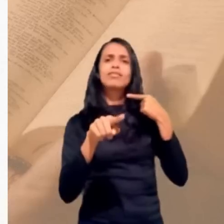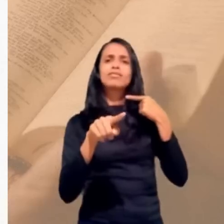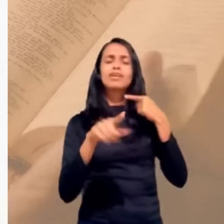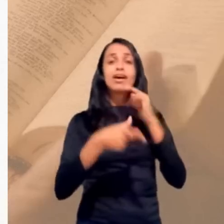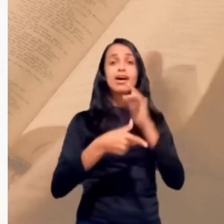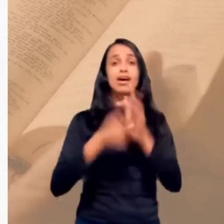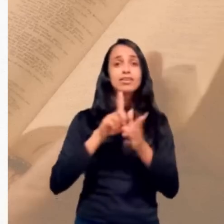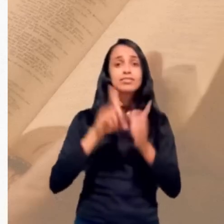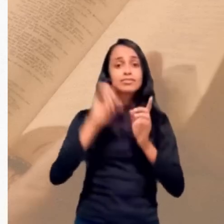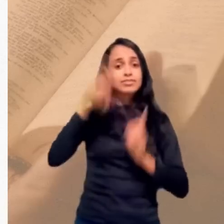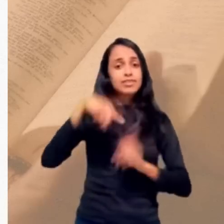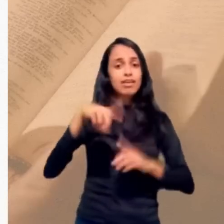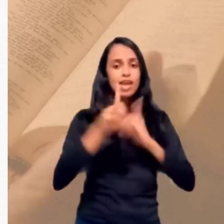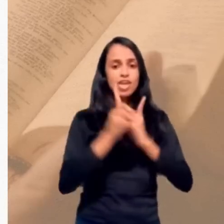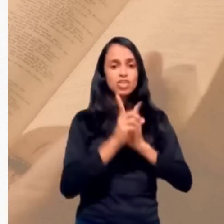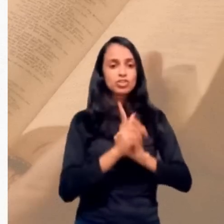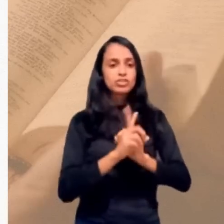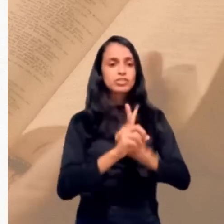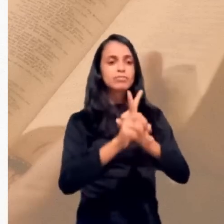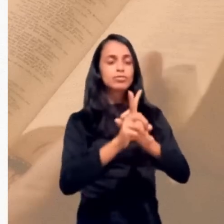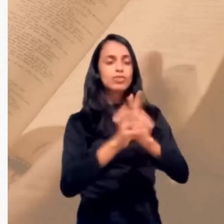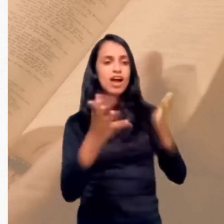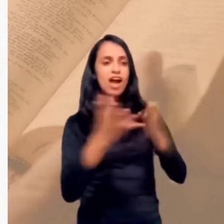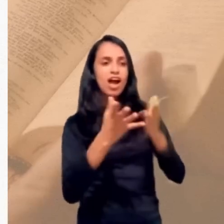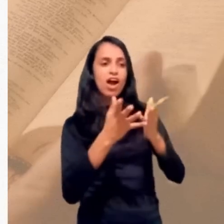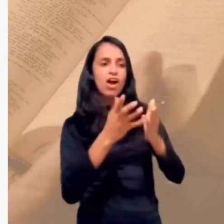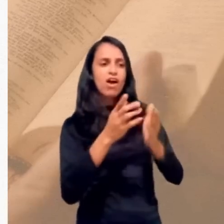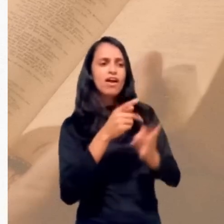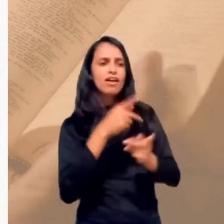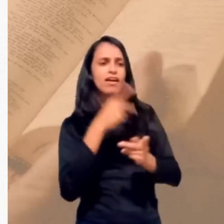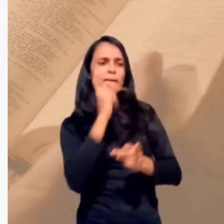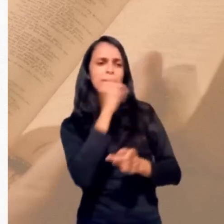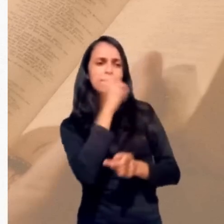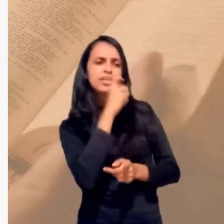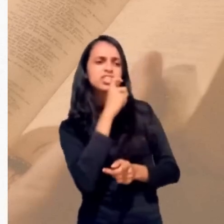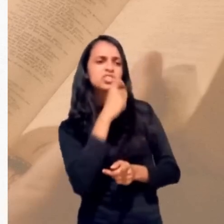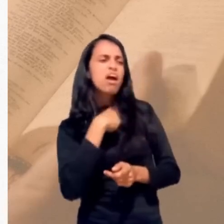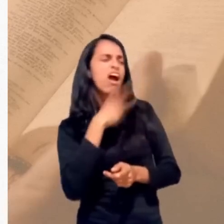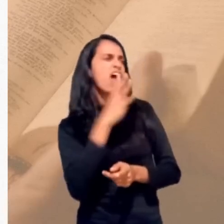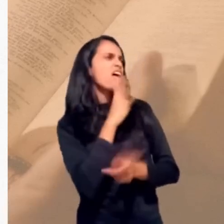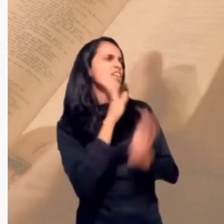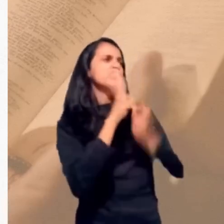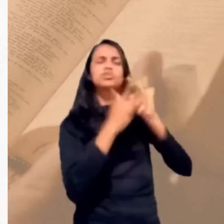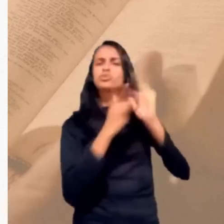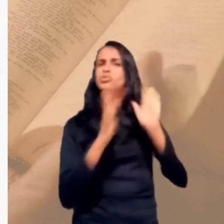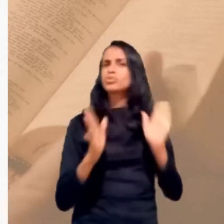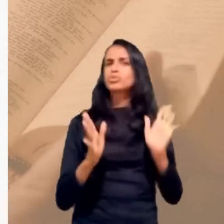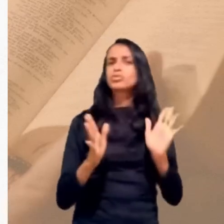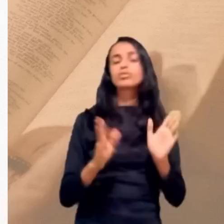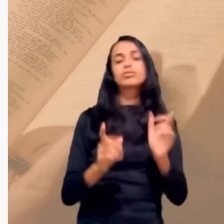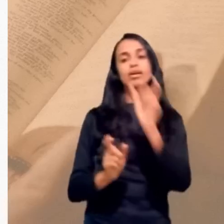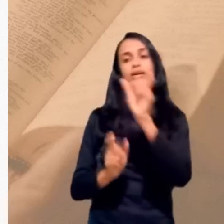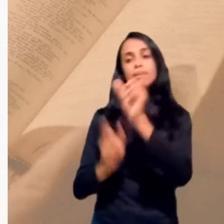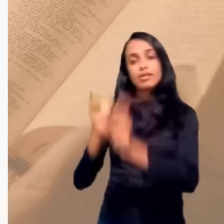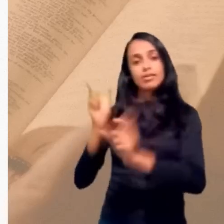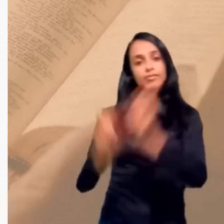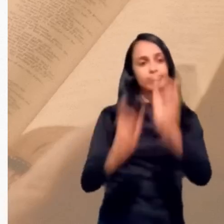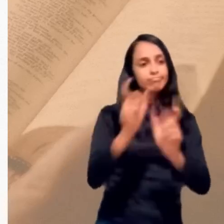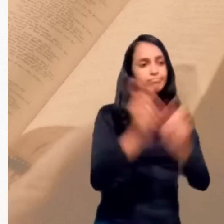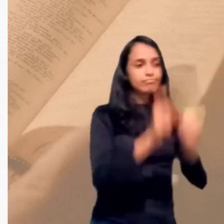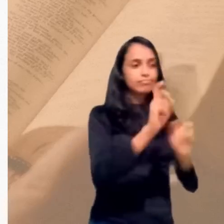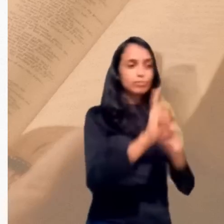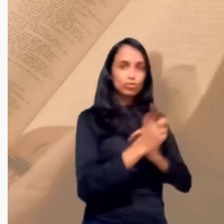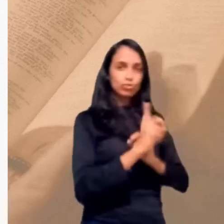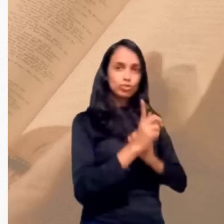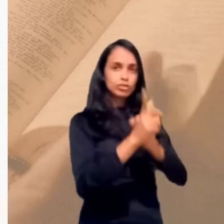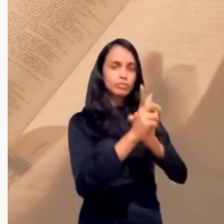desonrara a Cristo e incorrera na desconfiança dos irmãos. Estes pensavam que